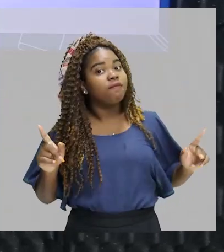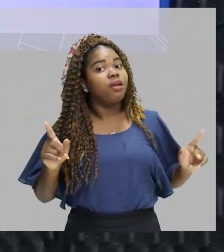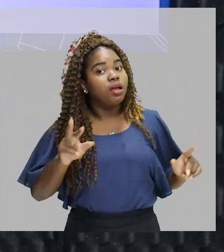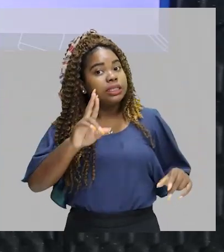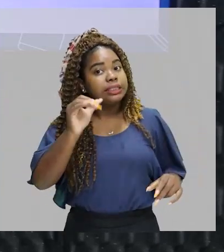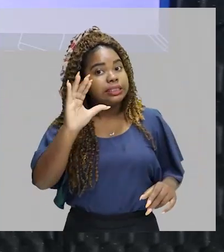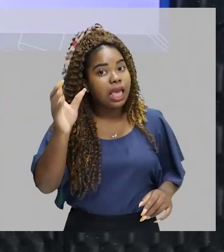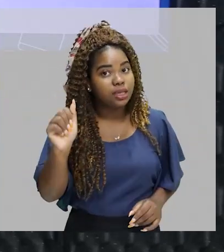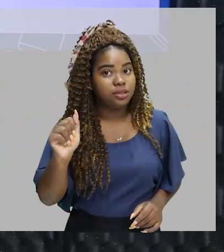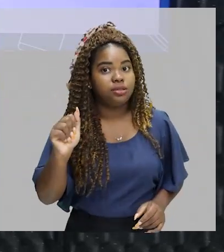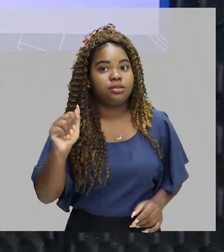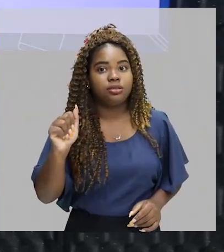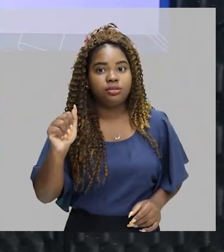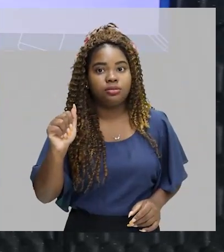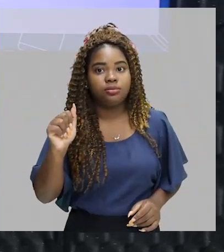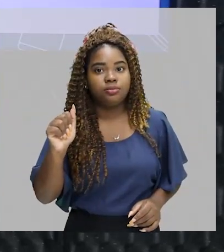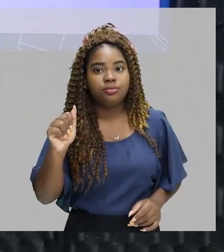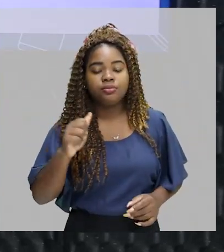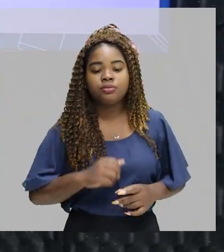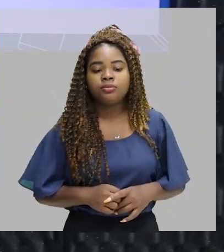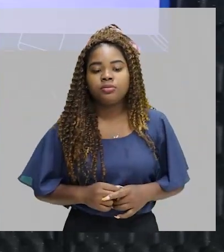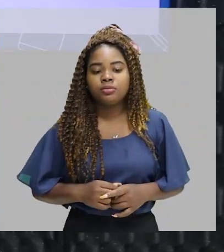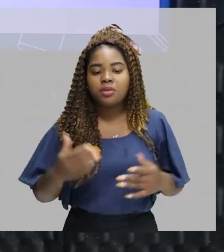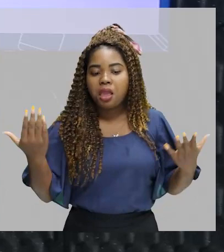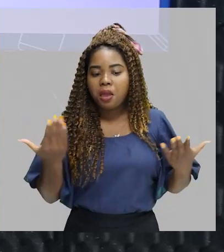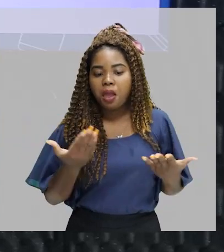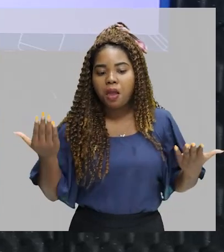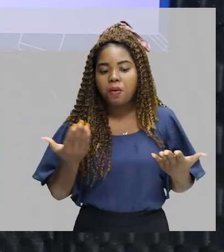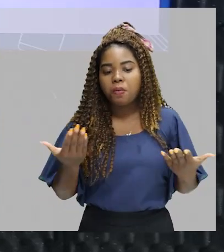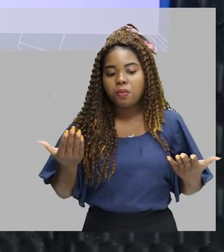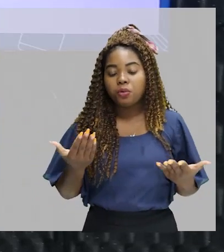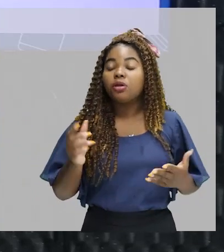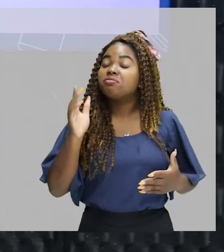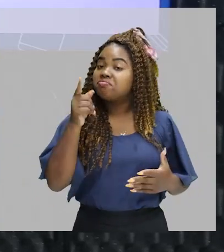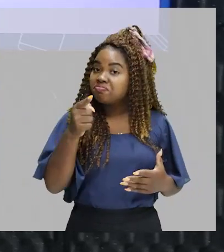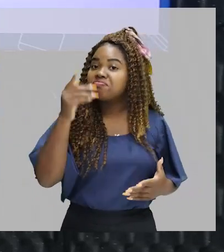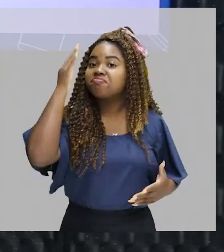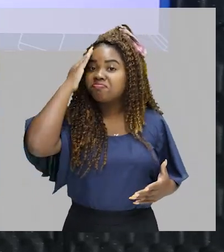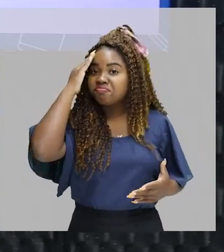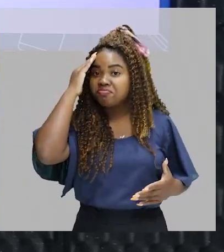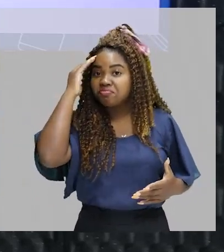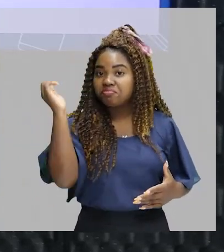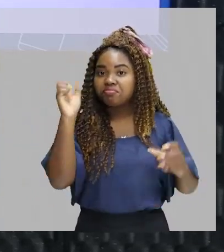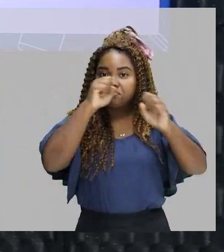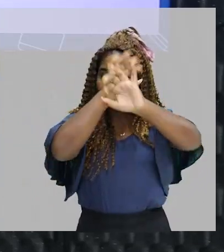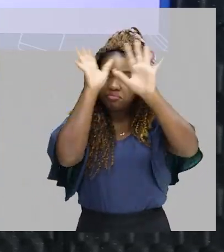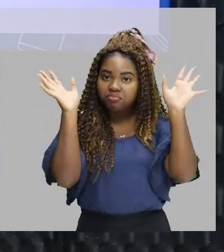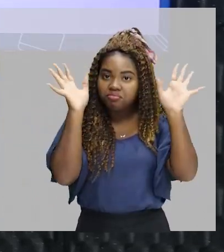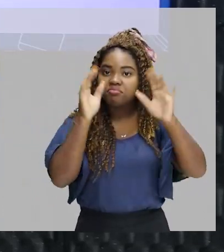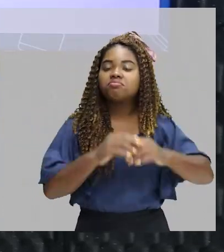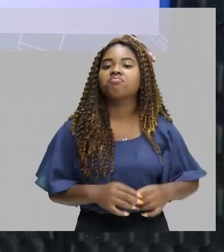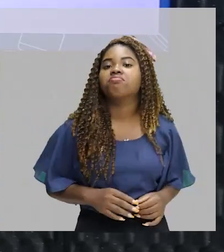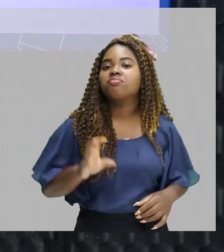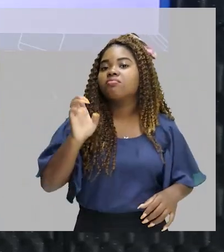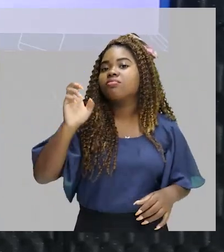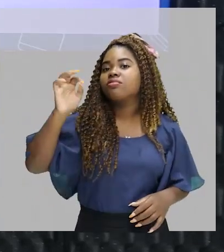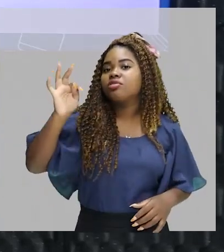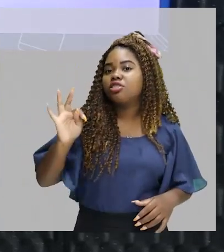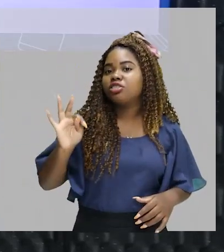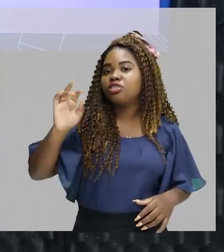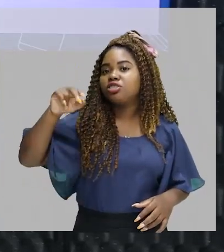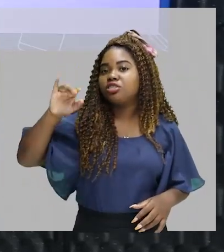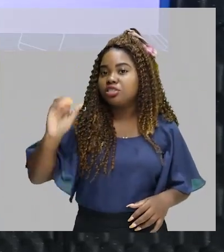de raça, certo? Então, a partir de agora, você já está sabendo que a utilização da expressão etnia é